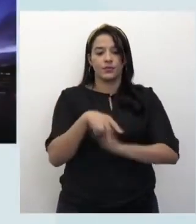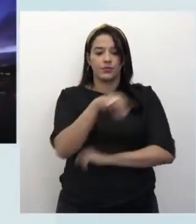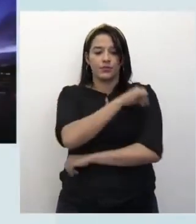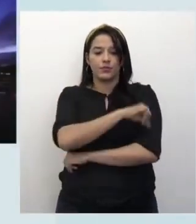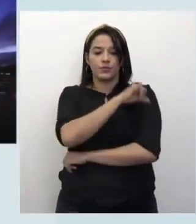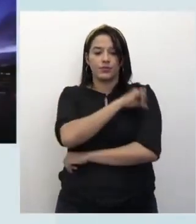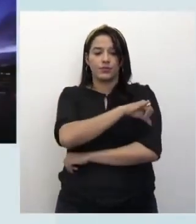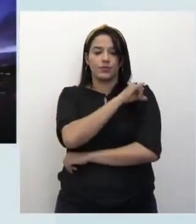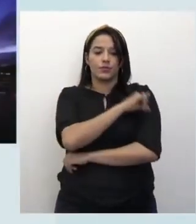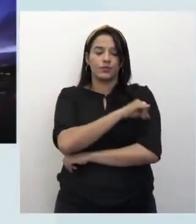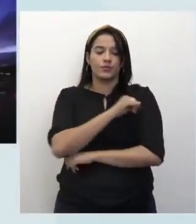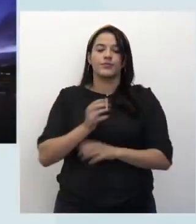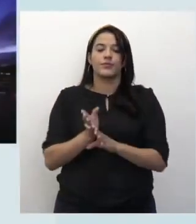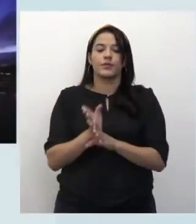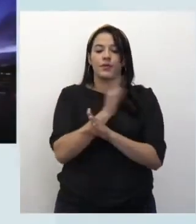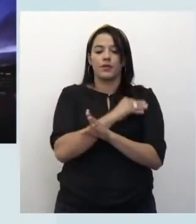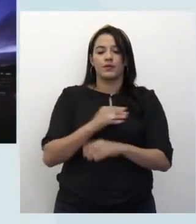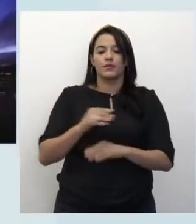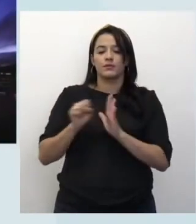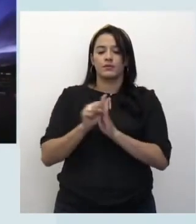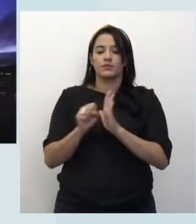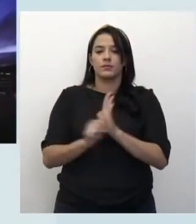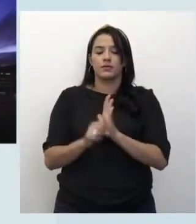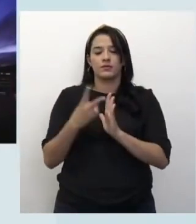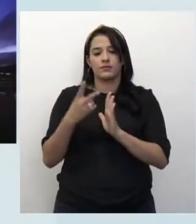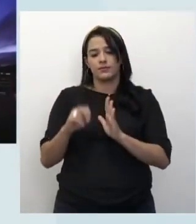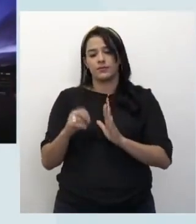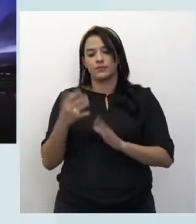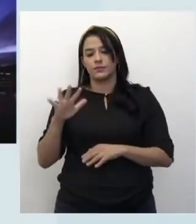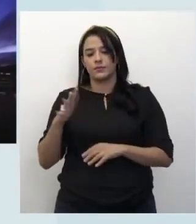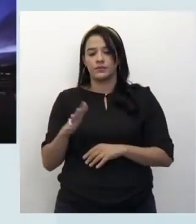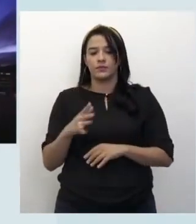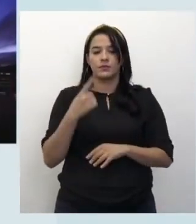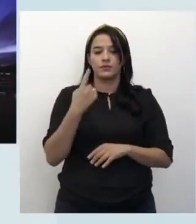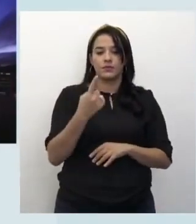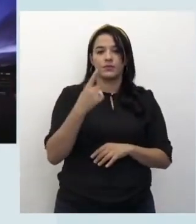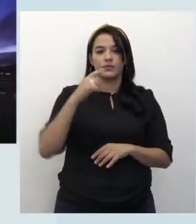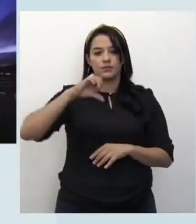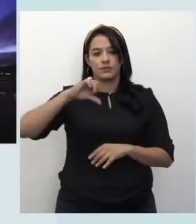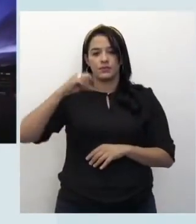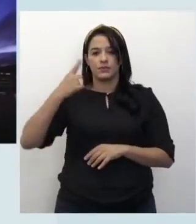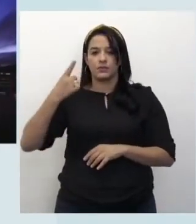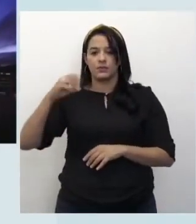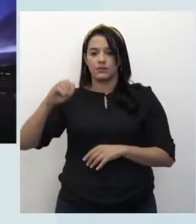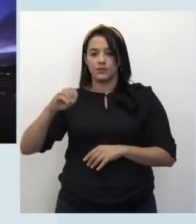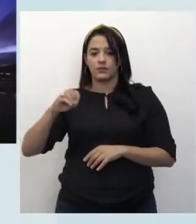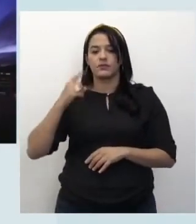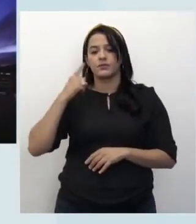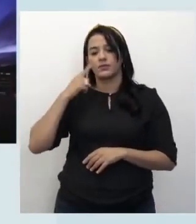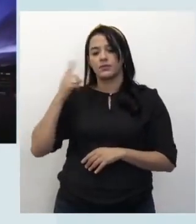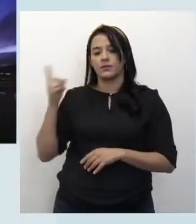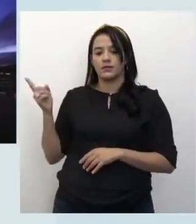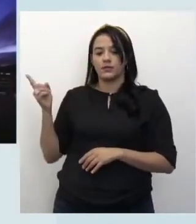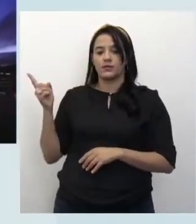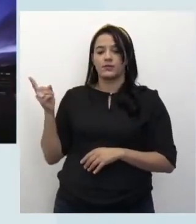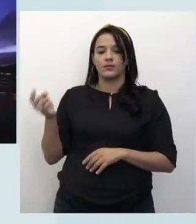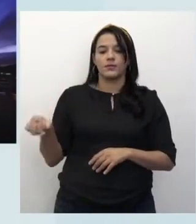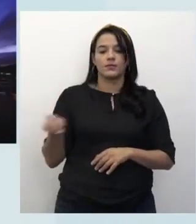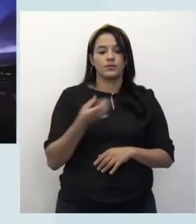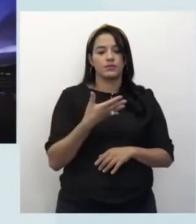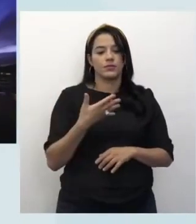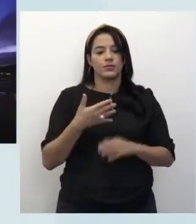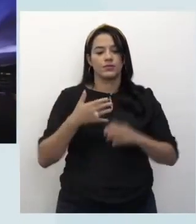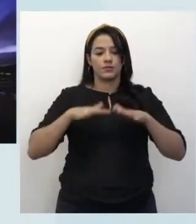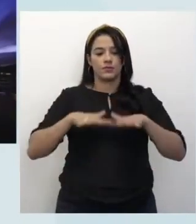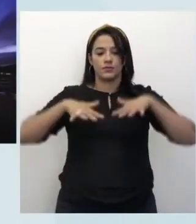da década aí de 10 do século XX, né? Em torno aí de 1910, e uma fotografia mais recente aí da praia, mais ao